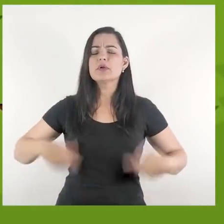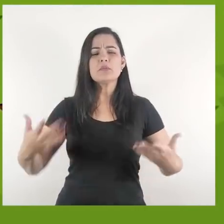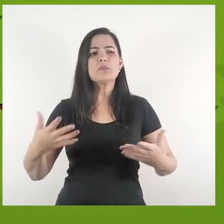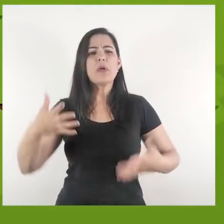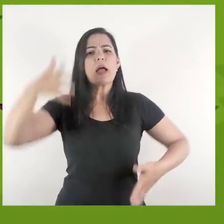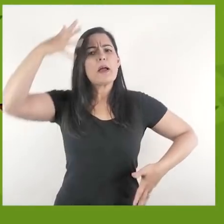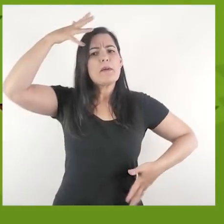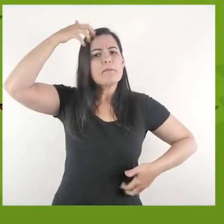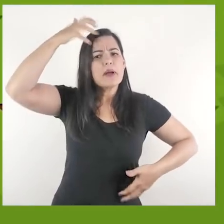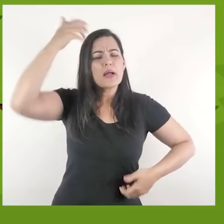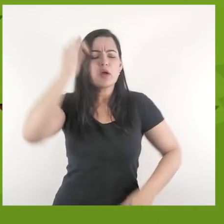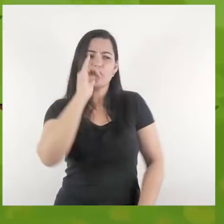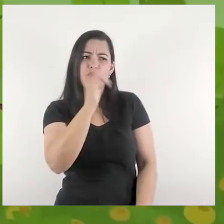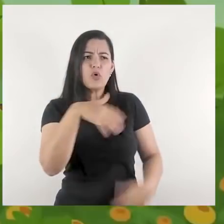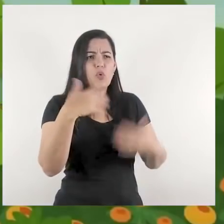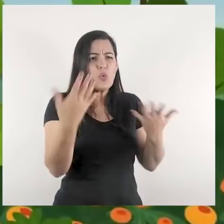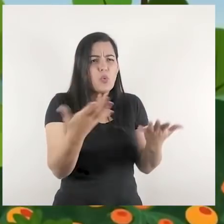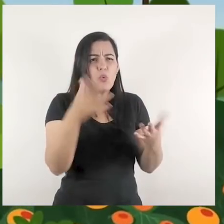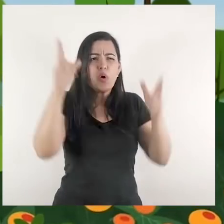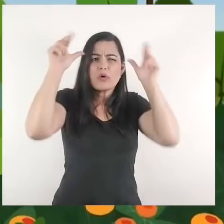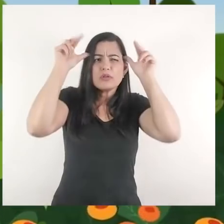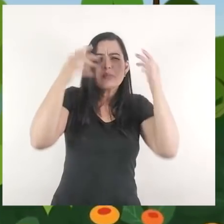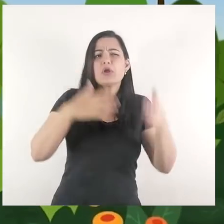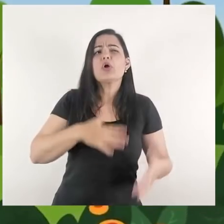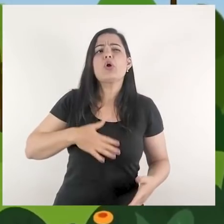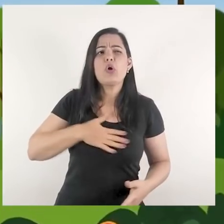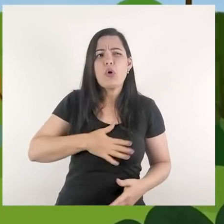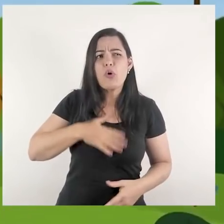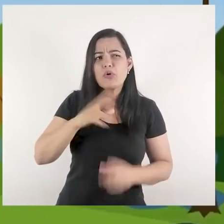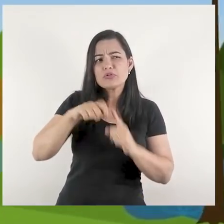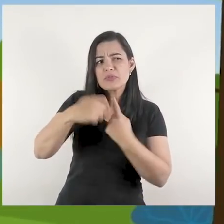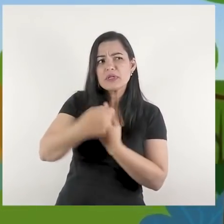de bananas? Disse a zebra.